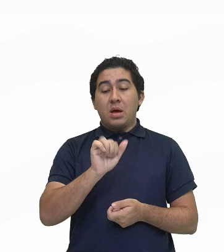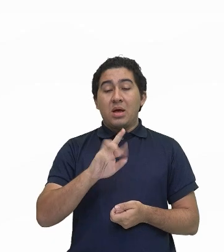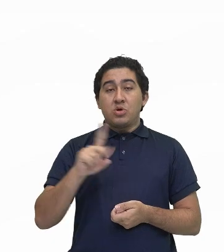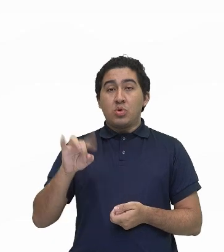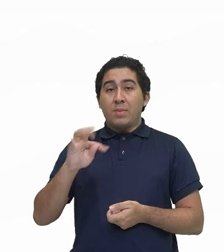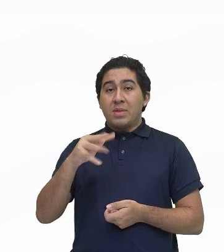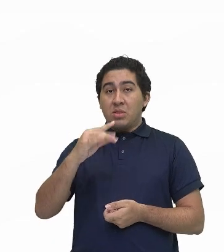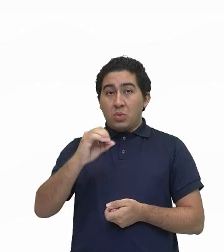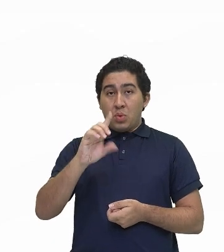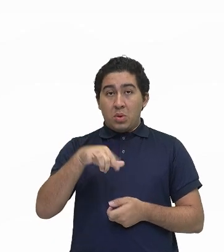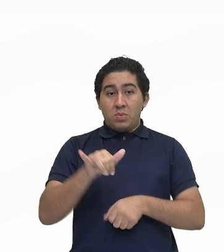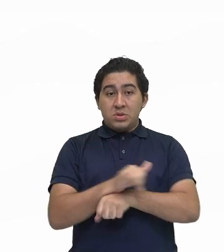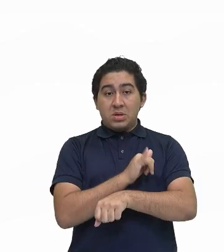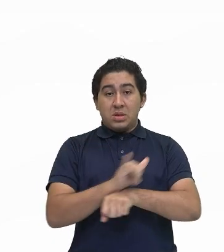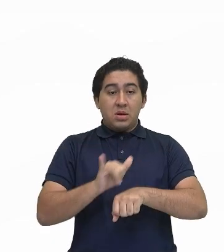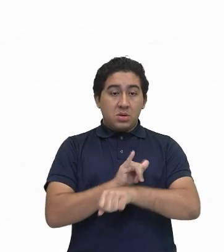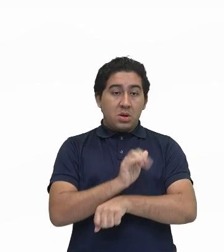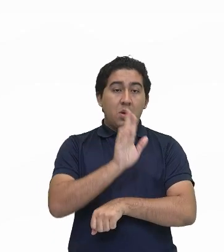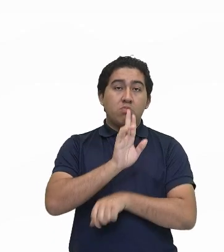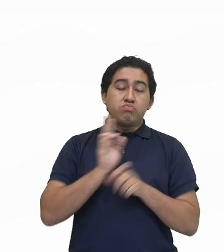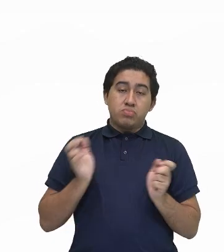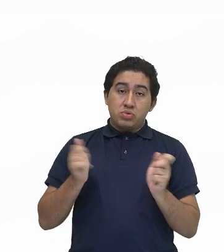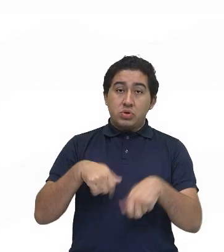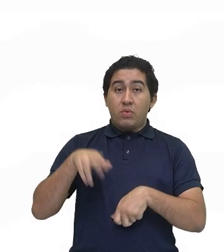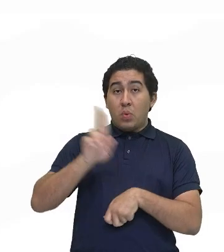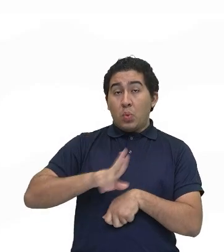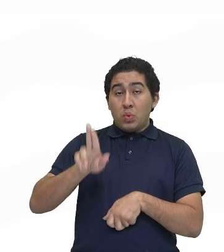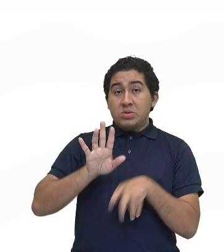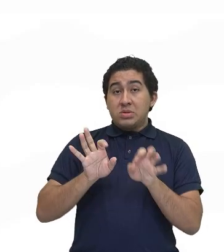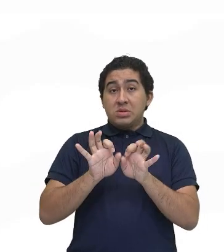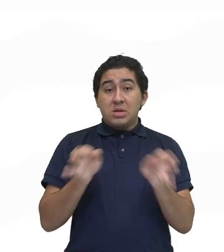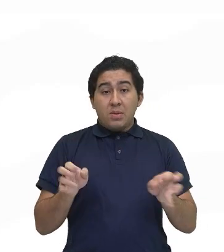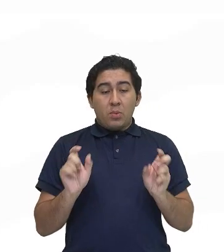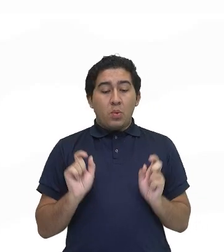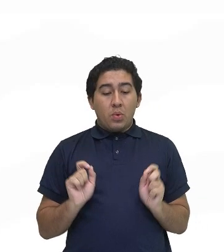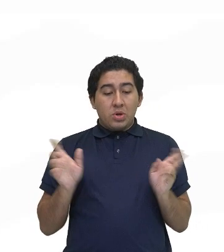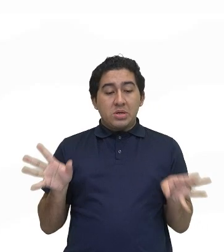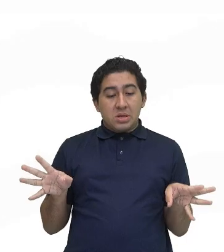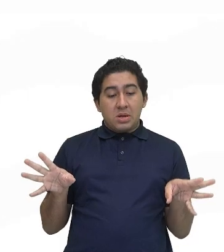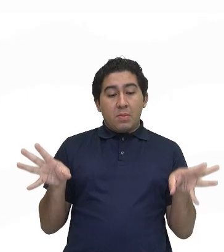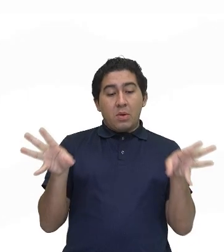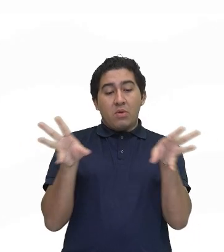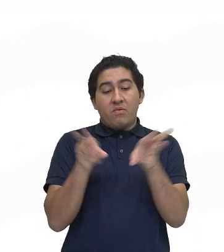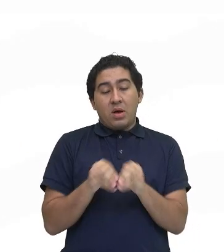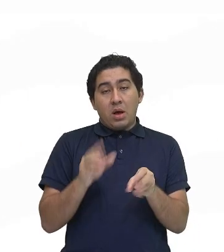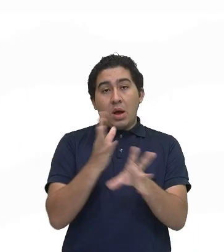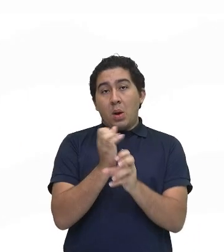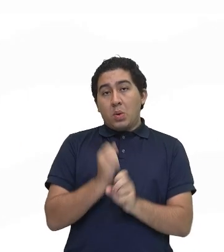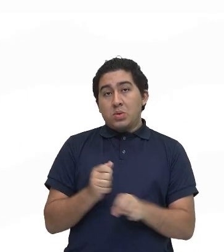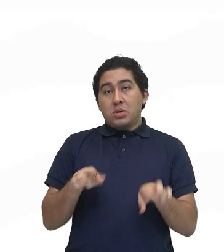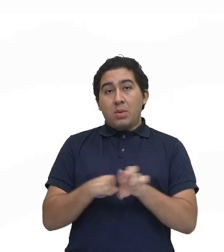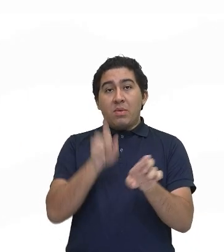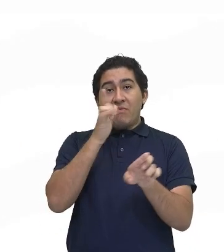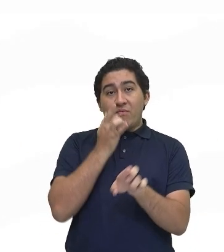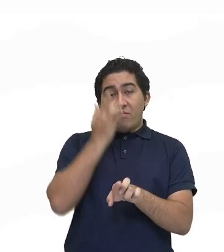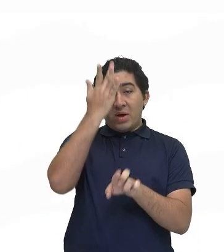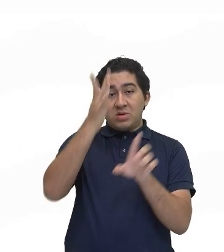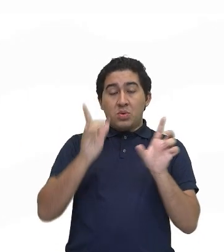uma técnica muito útil para simplificar os cálculos e facilitar